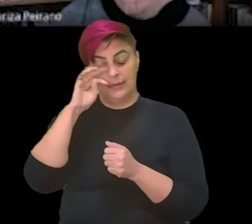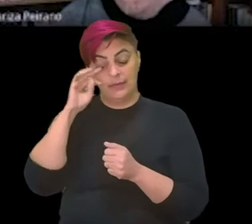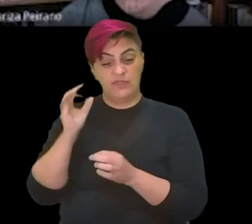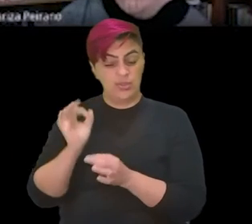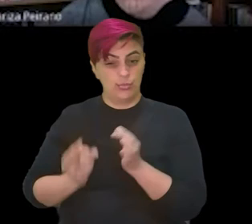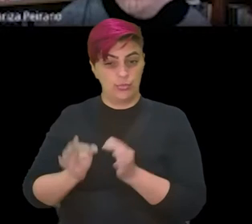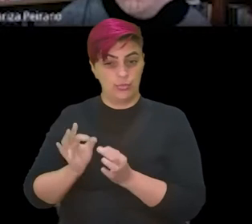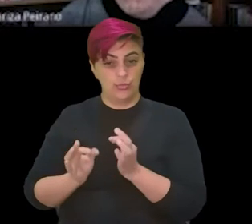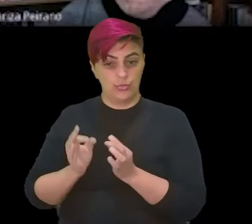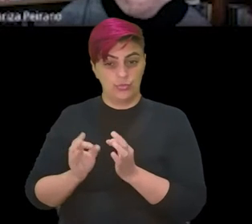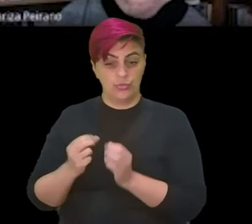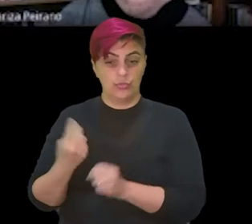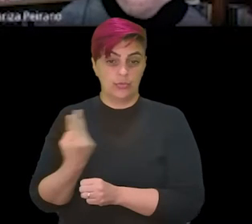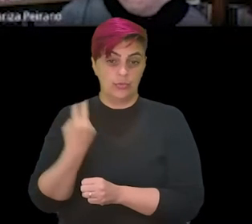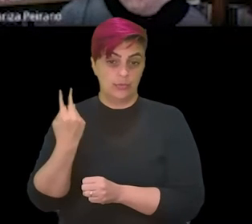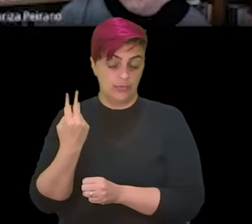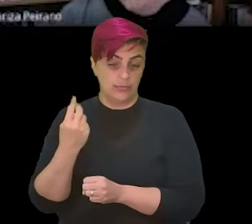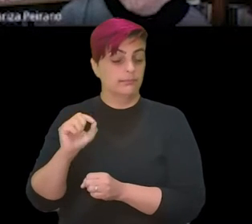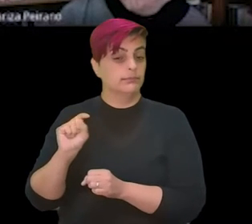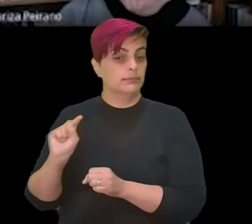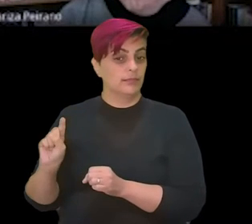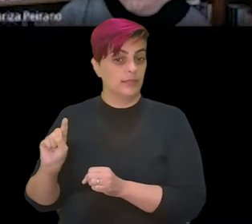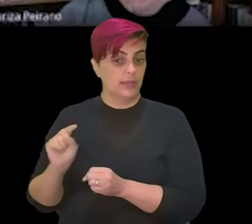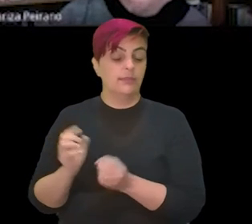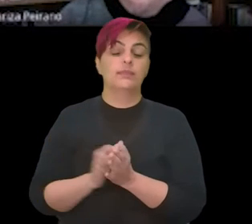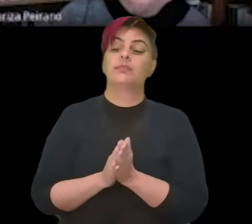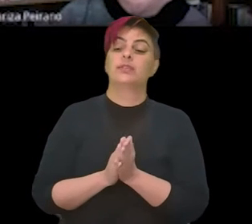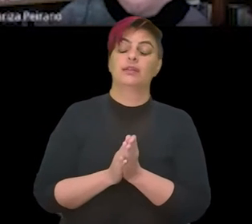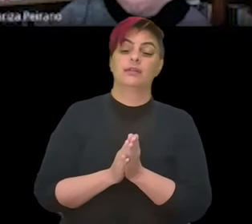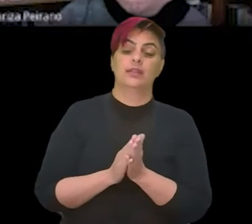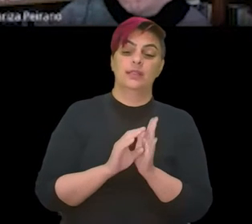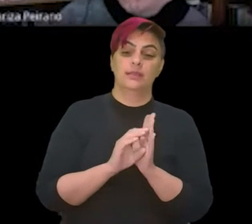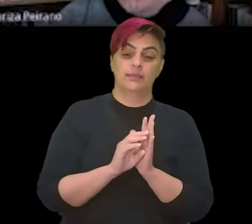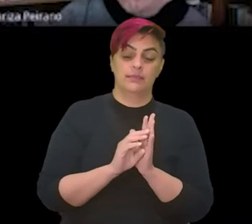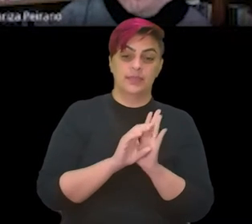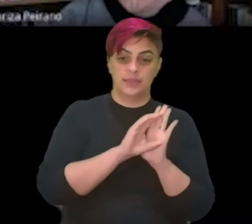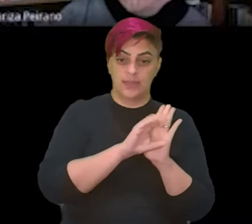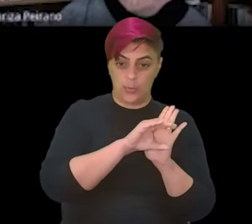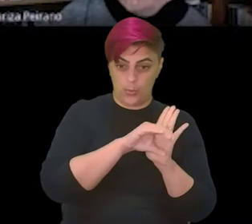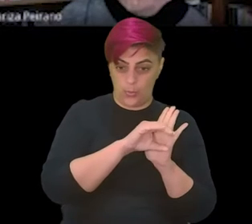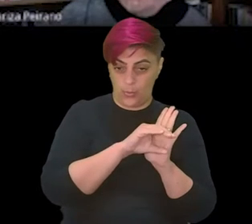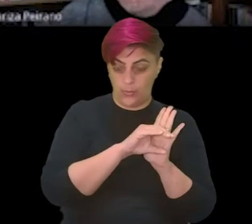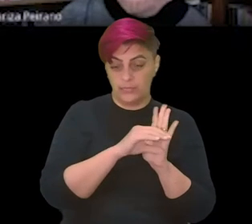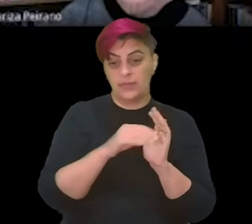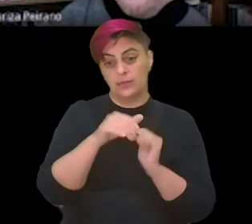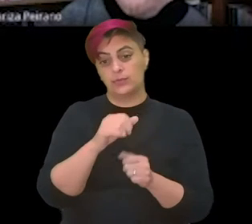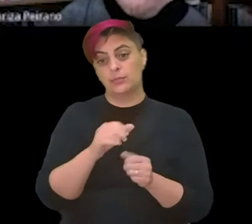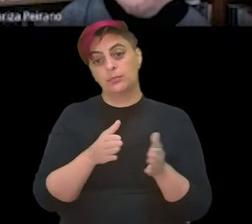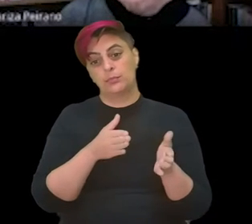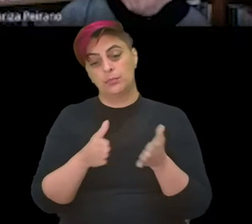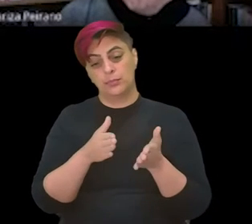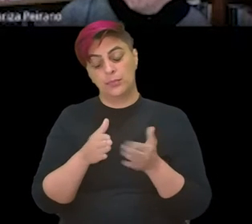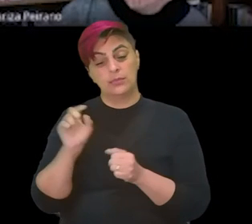do contexto do colonialismo. Malinowski era crítico dos missionários e da empresa colonial da sua